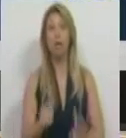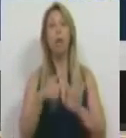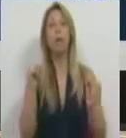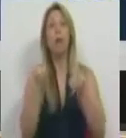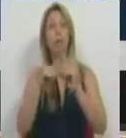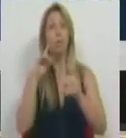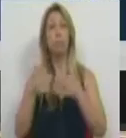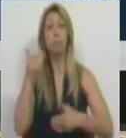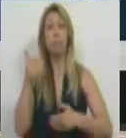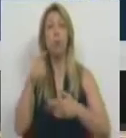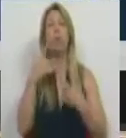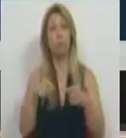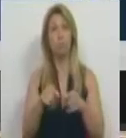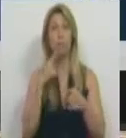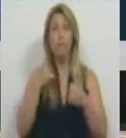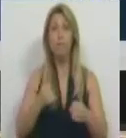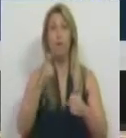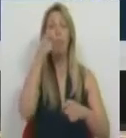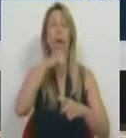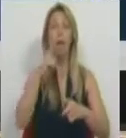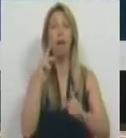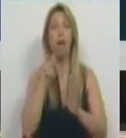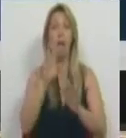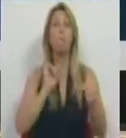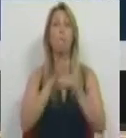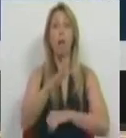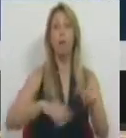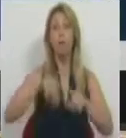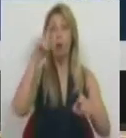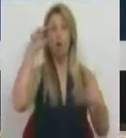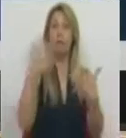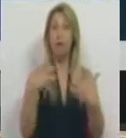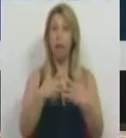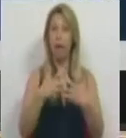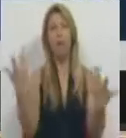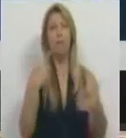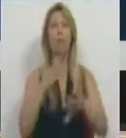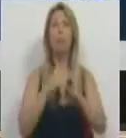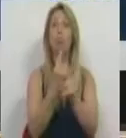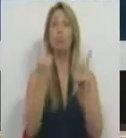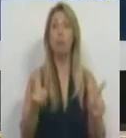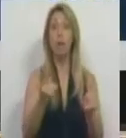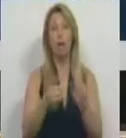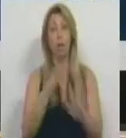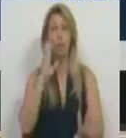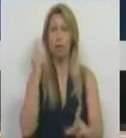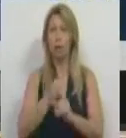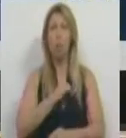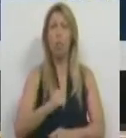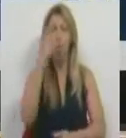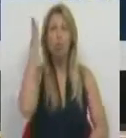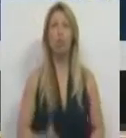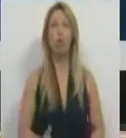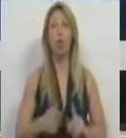quem se lançou no mar a fugir da guerra. E ir às causas. Ser duro contra o terror e a guerra. Deixar de comprar petróleo e